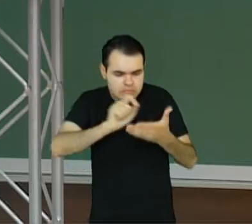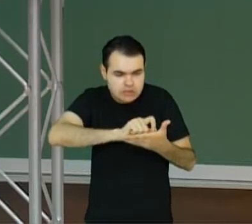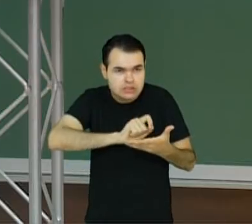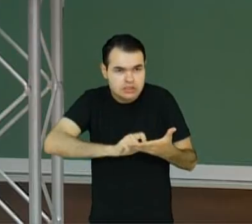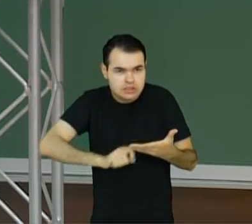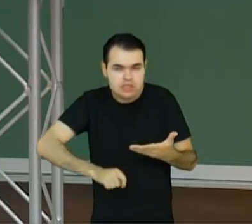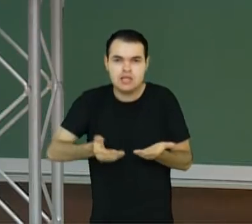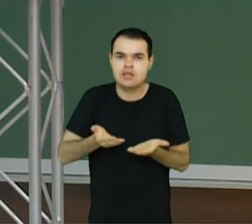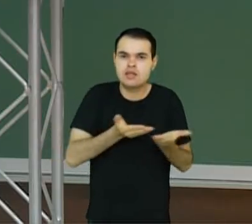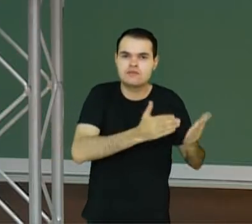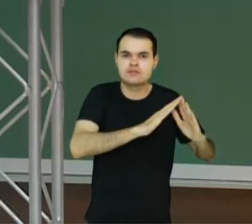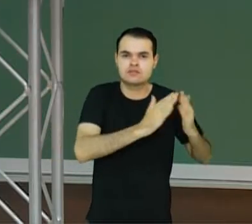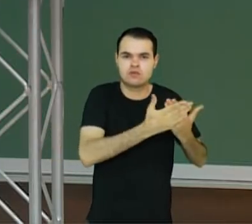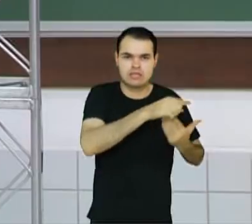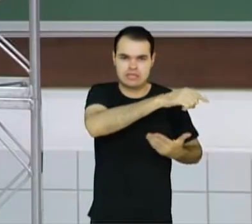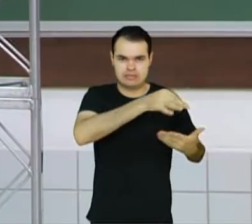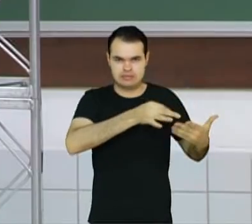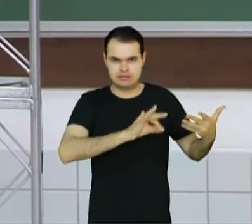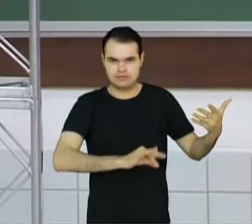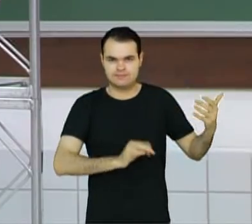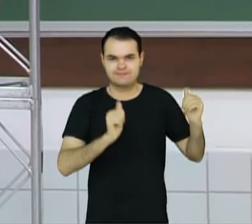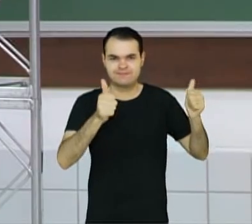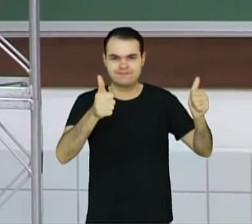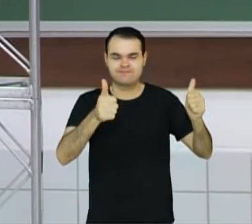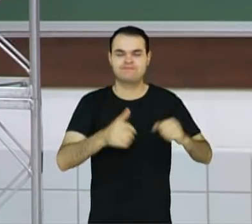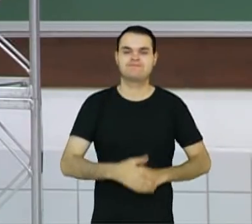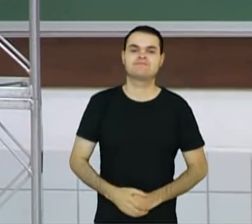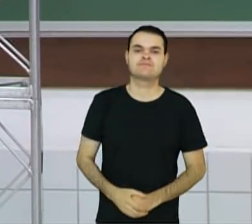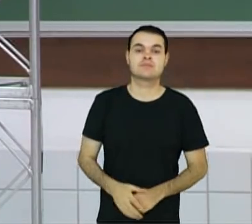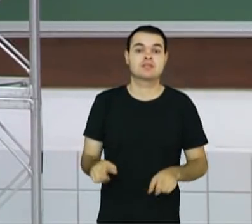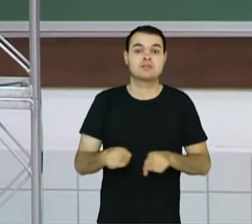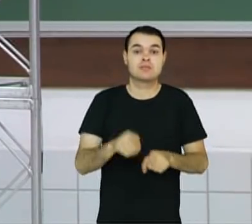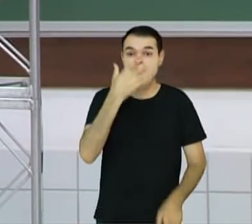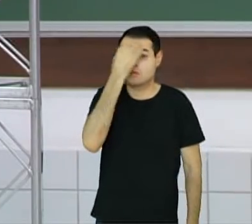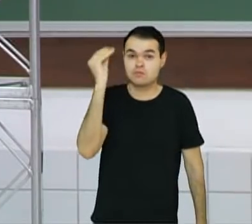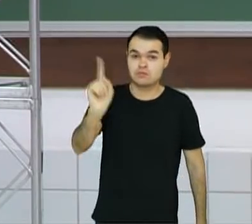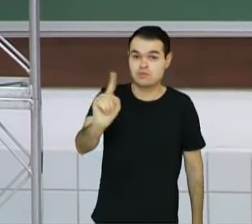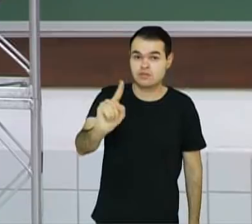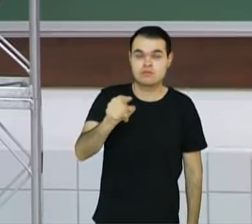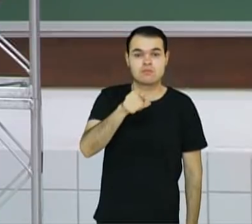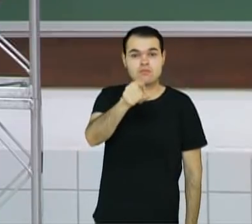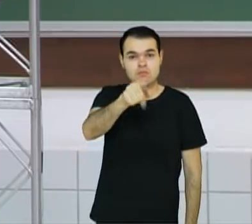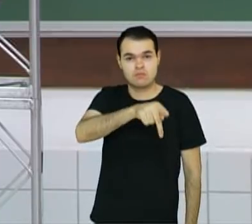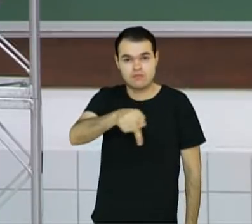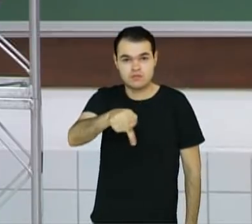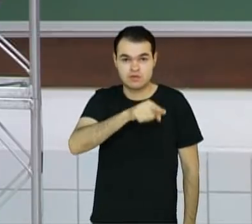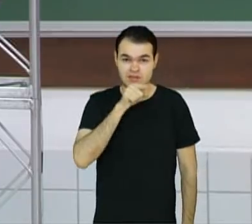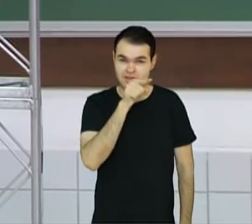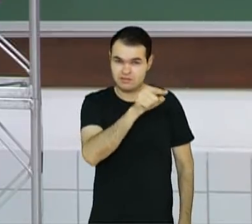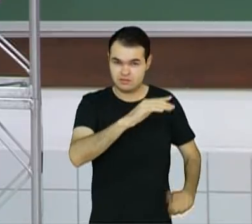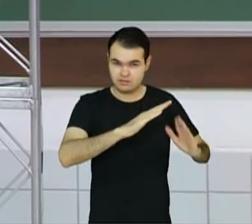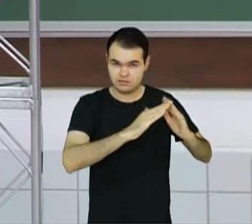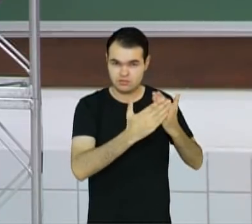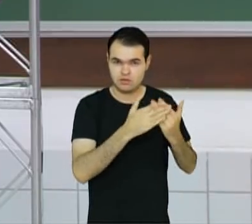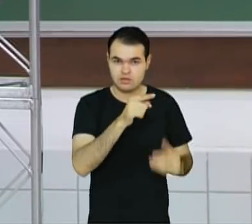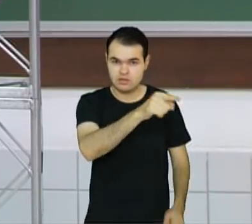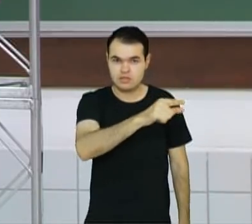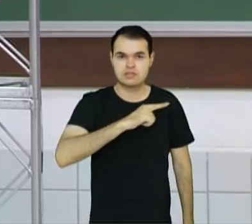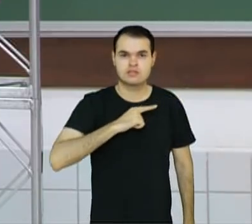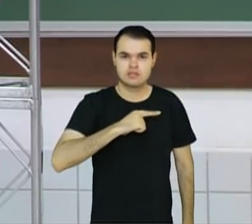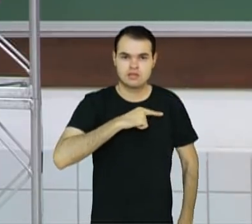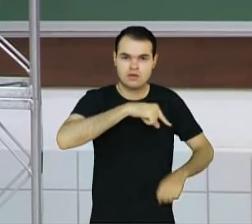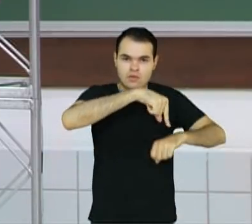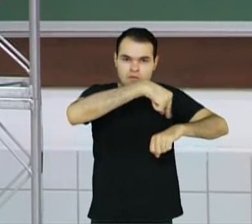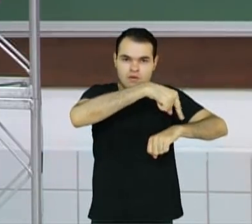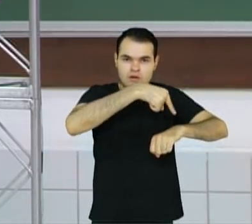fazer a correção, beleza? Não esqueça também o seguinte, os seus professores aí na sua escola possivelmente estão aí com horários